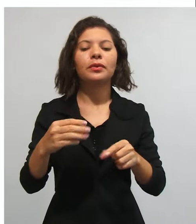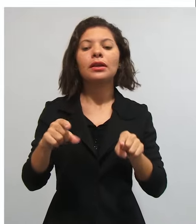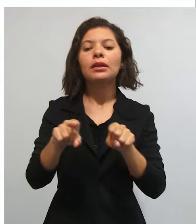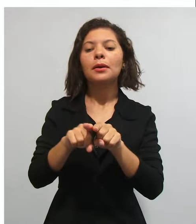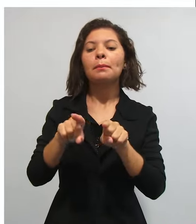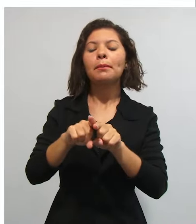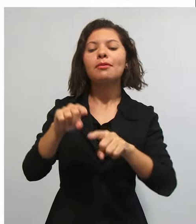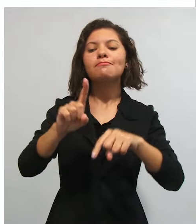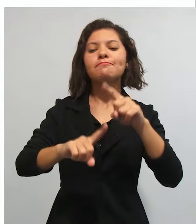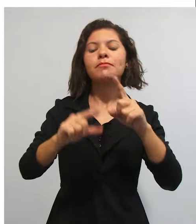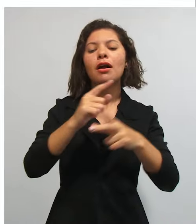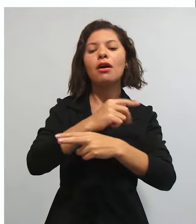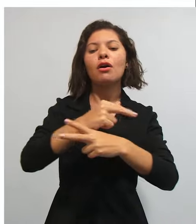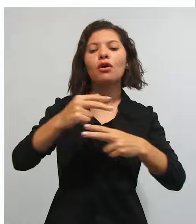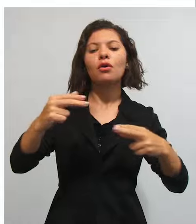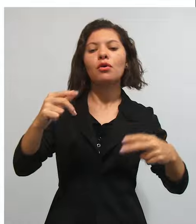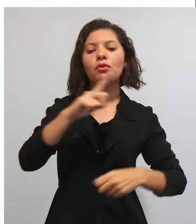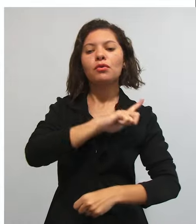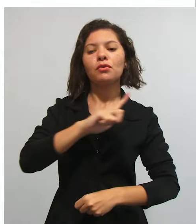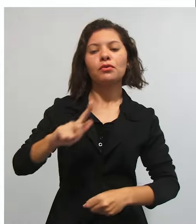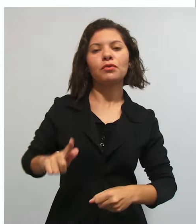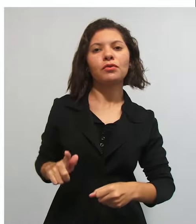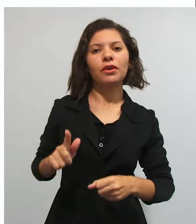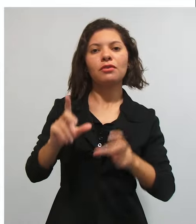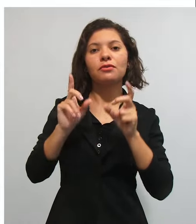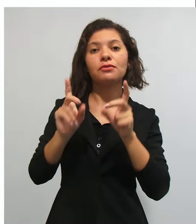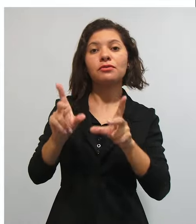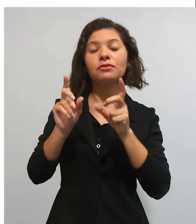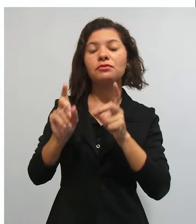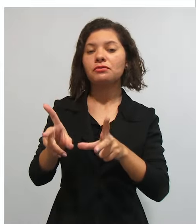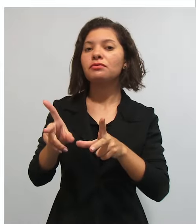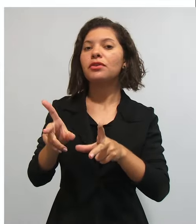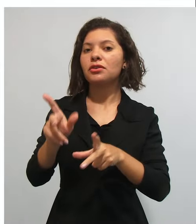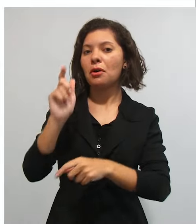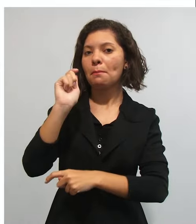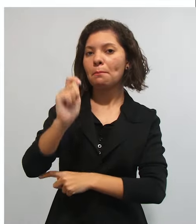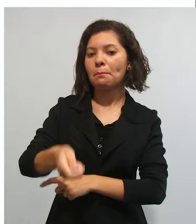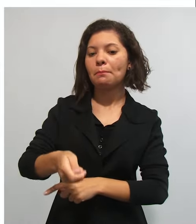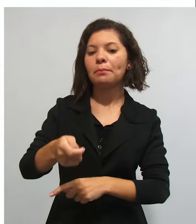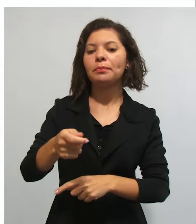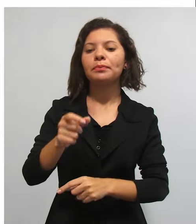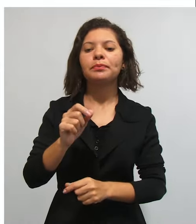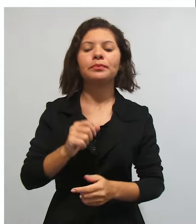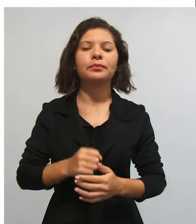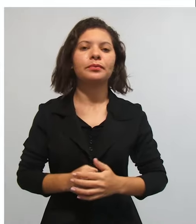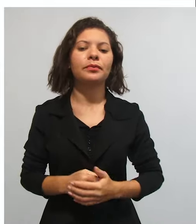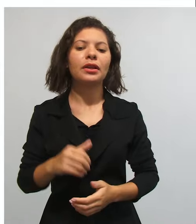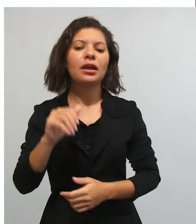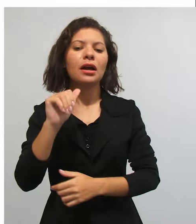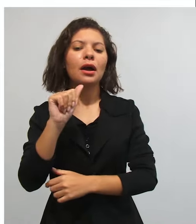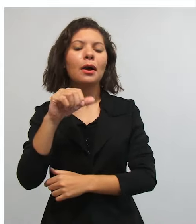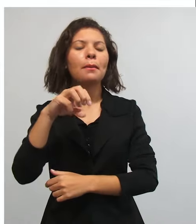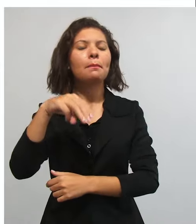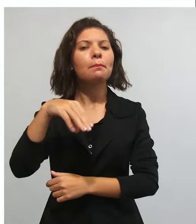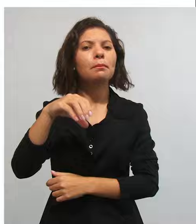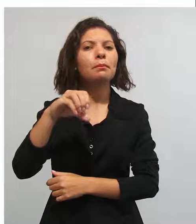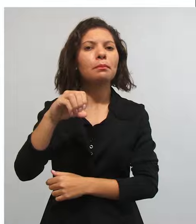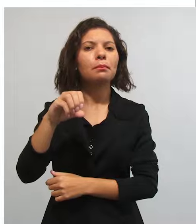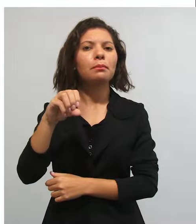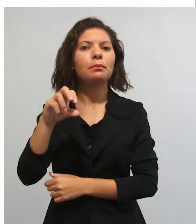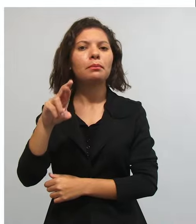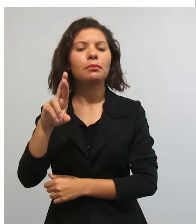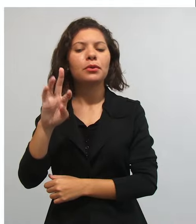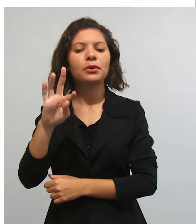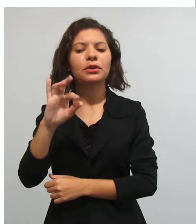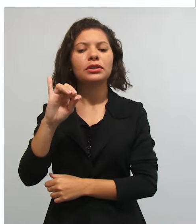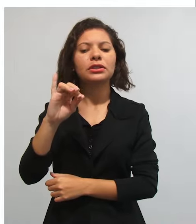é quando o governo vende os seus bens por meio de leilão, e a amortização de empréstimo é o quê? O governo federal emprestou recurso